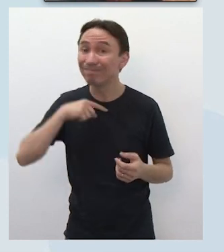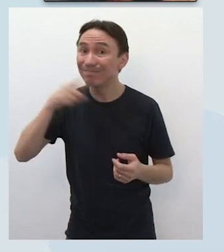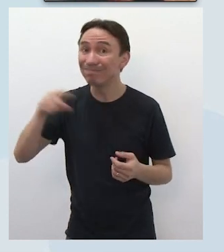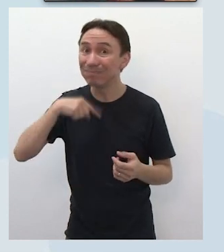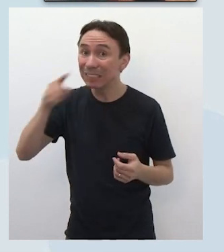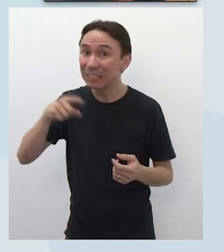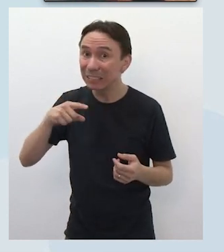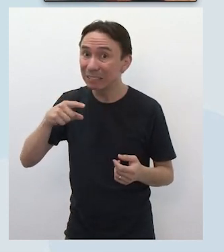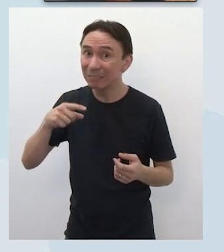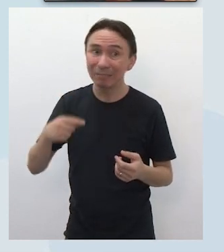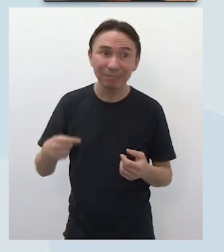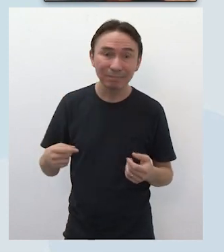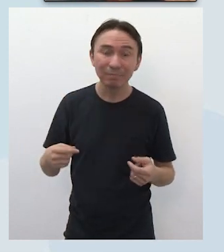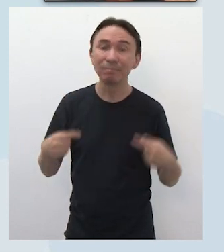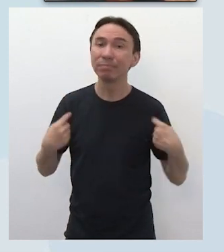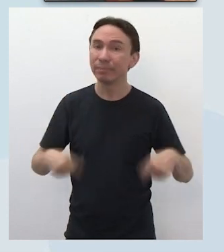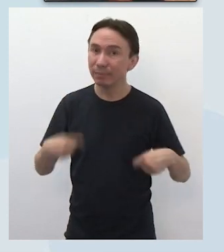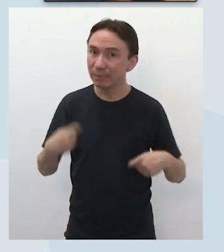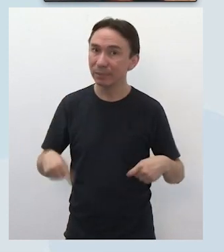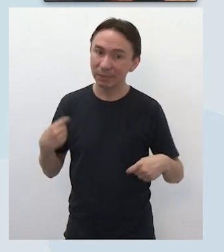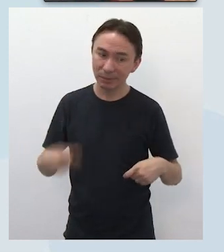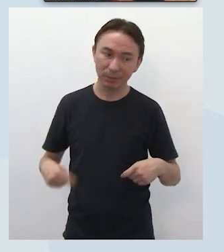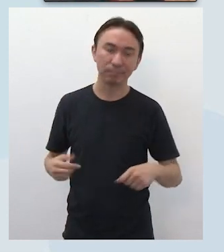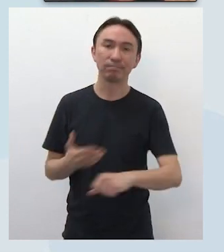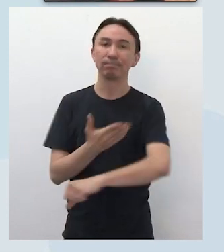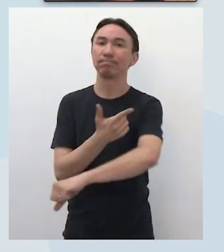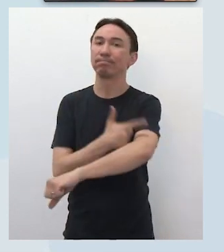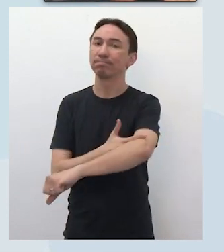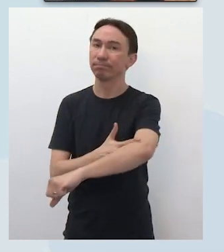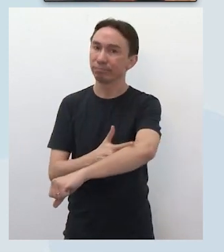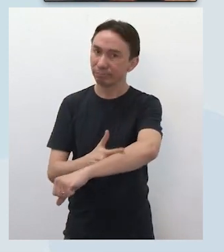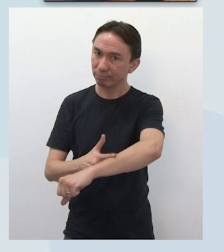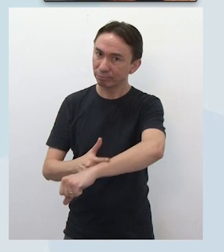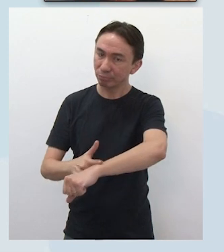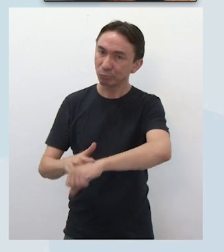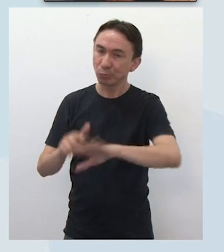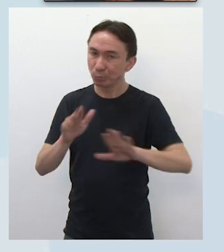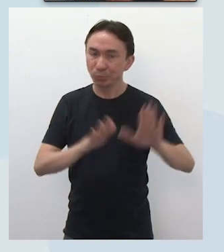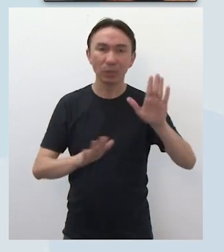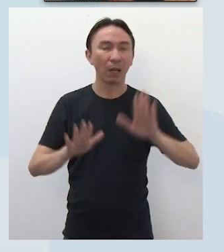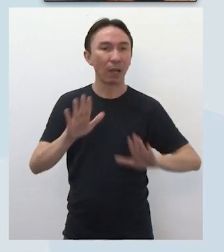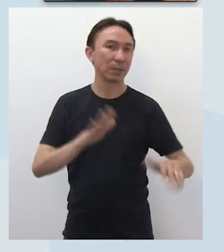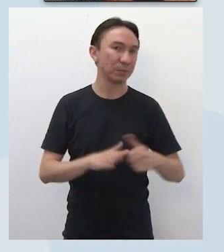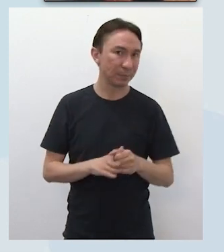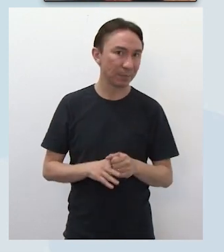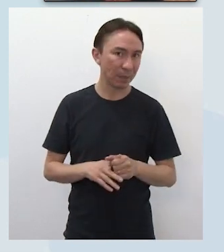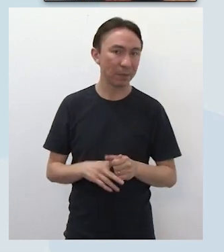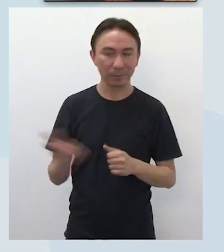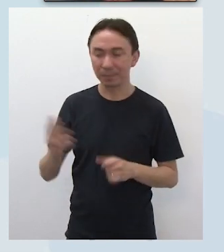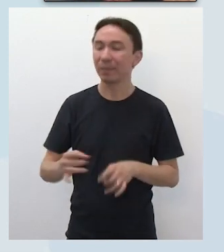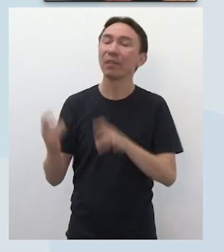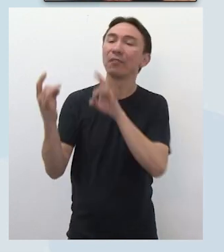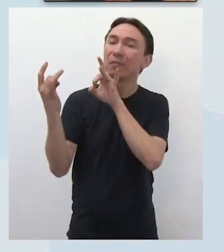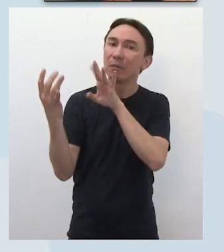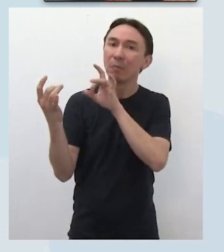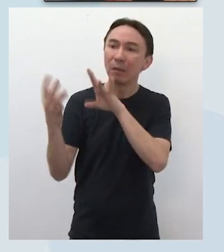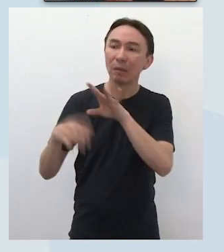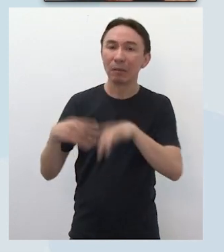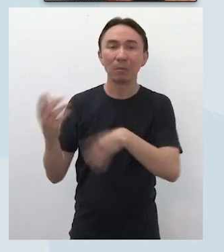forma de comunicar esse feedback, para que ele não surta um efeito contrário das minhas